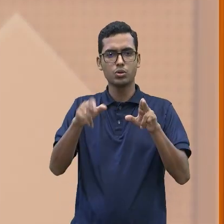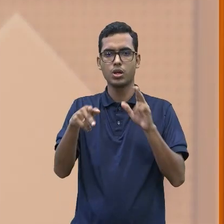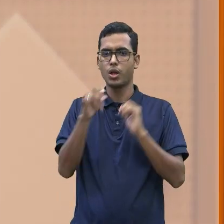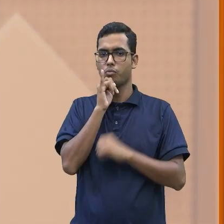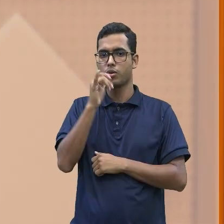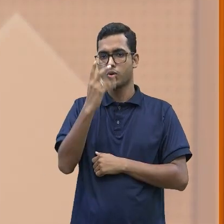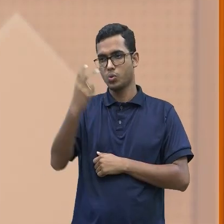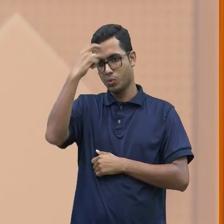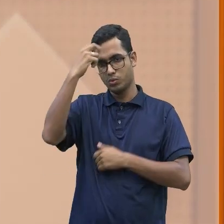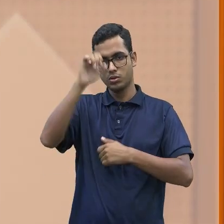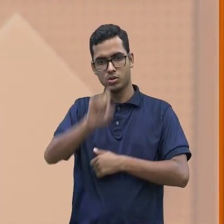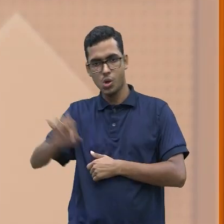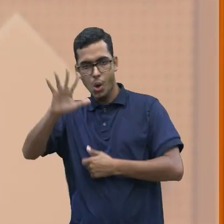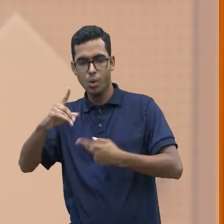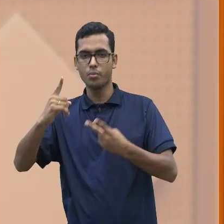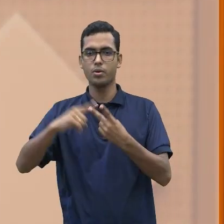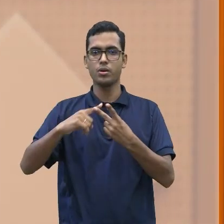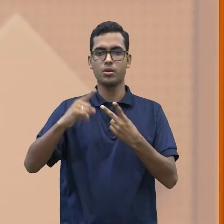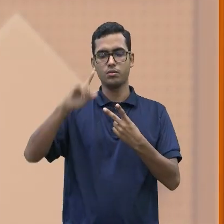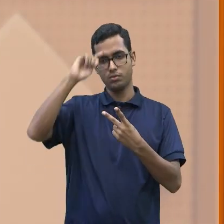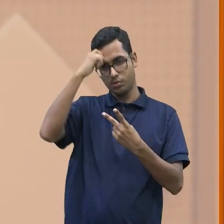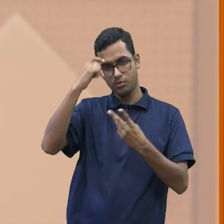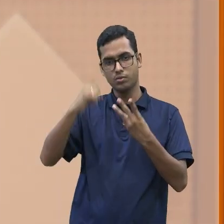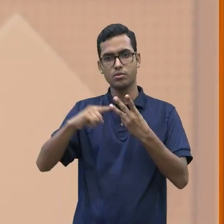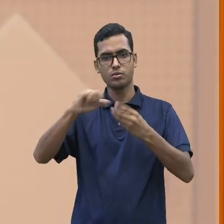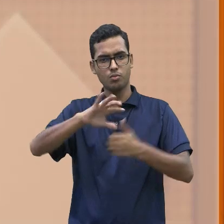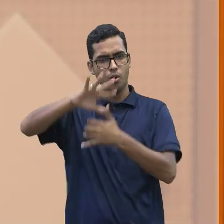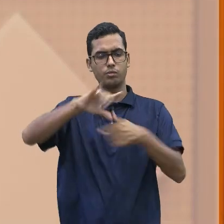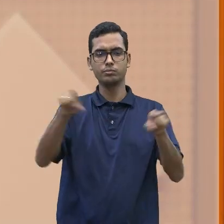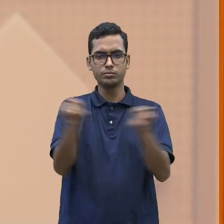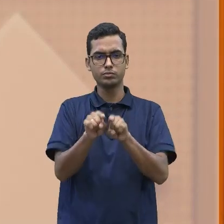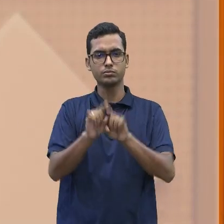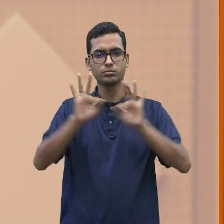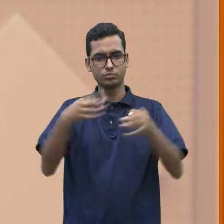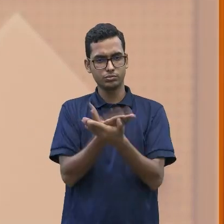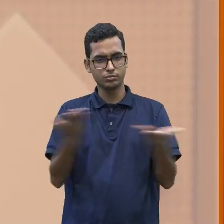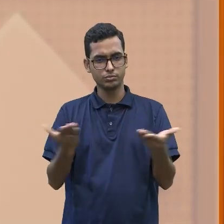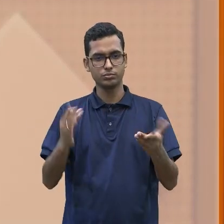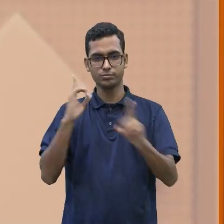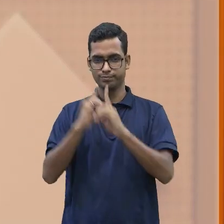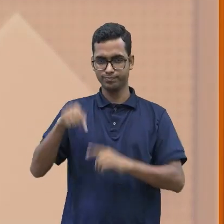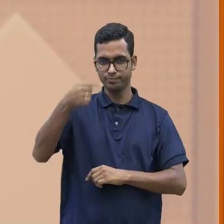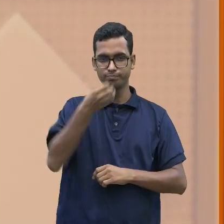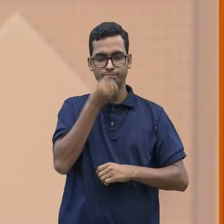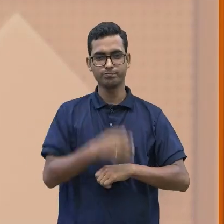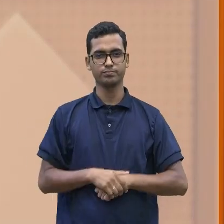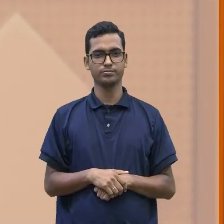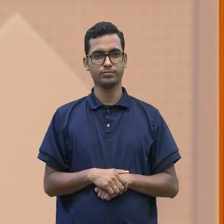americana, certo? Então, queridos, esta foi a nossa aula e até a próxima.